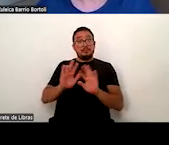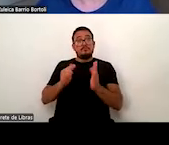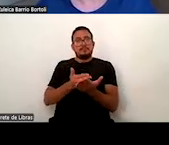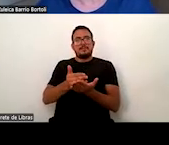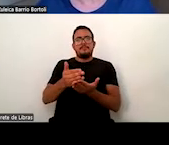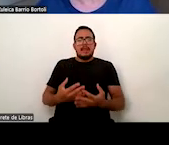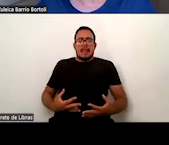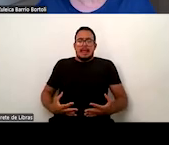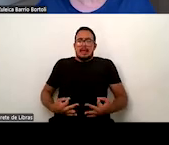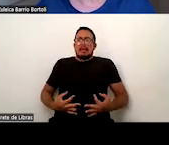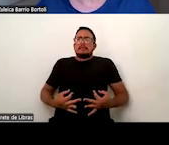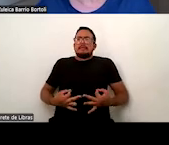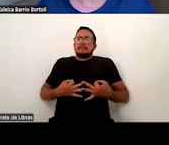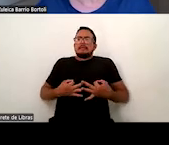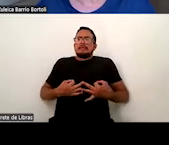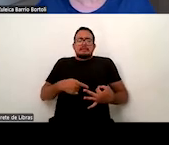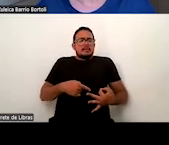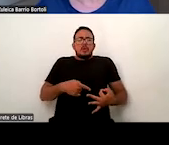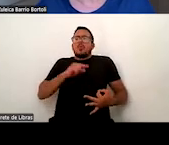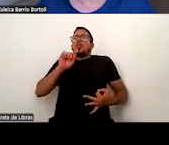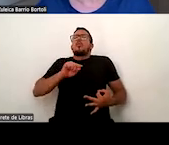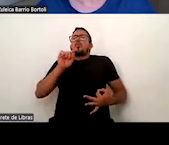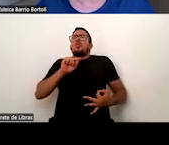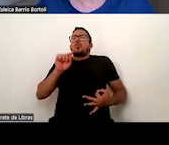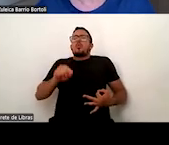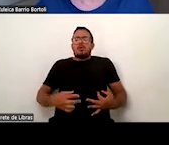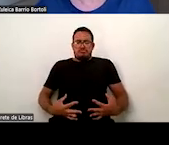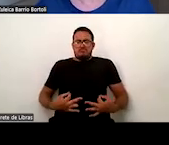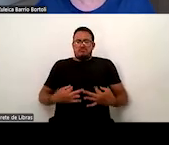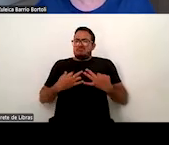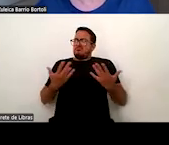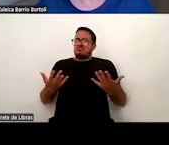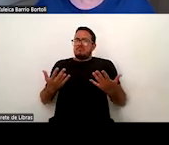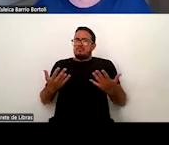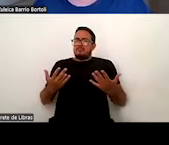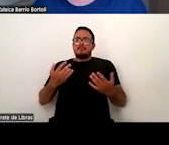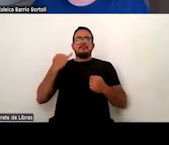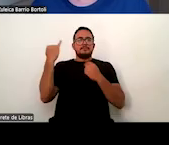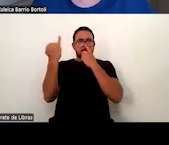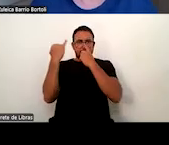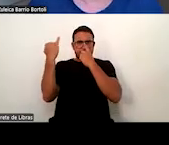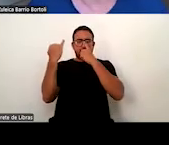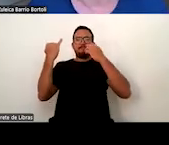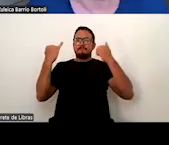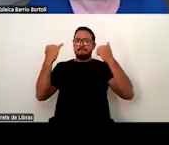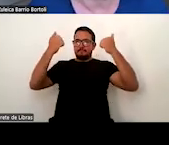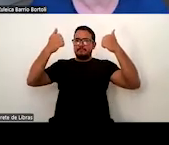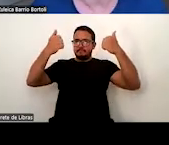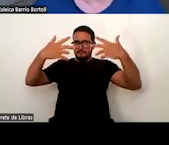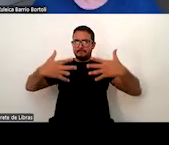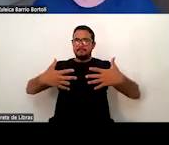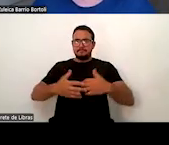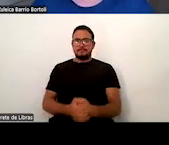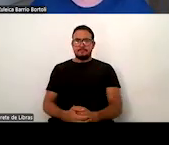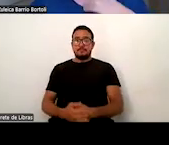o câncer, né? Eu acho que a gente precisa falar um pouquinho sobre essa definição porque é a base do que nós vamos conversar daqui por diante,